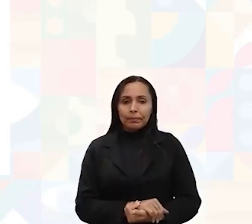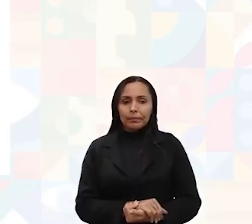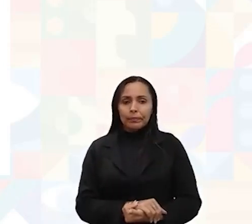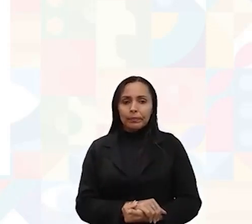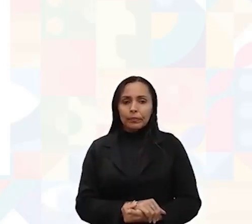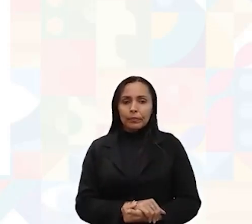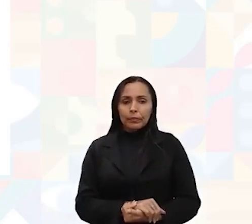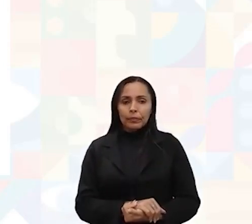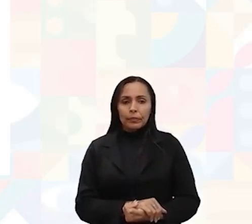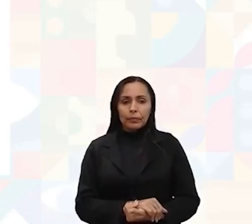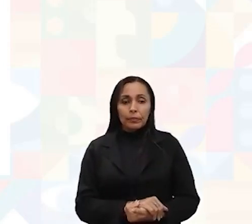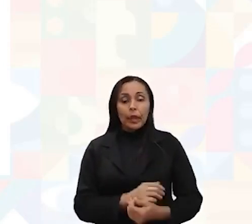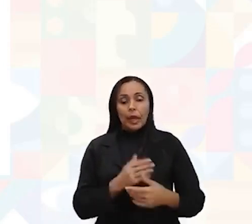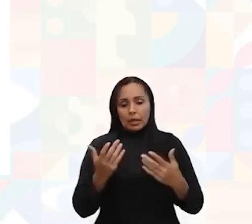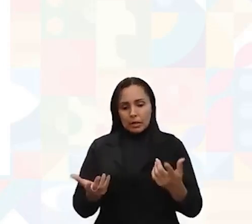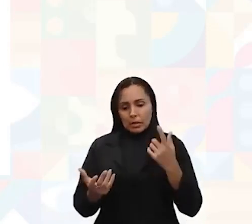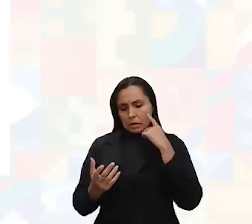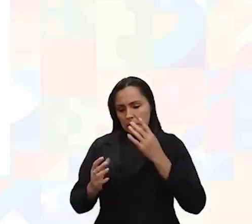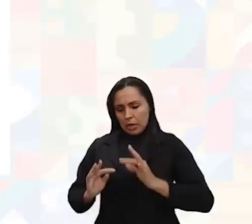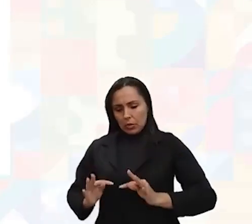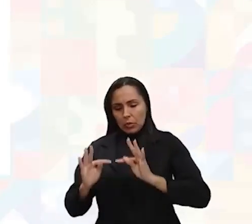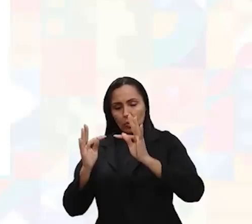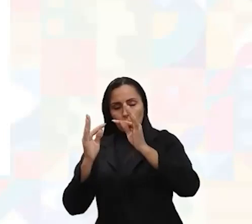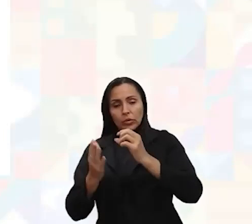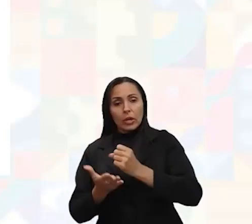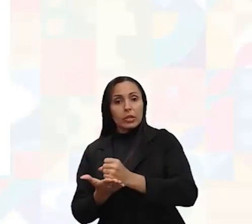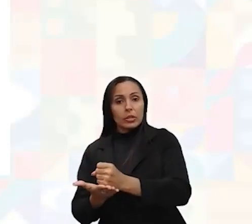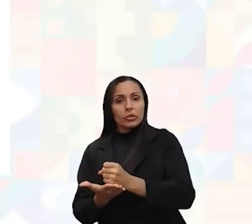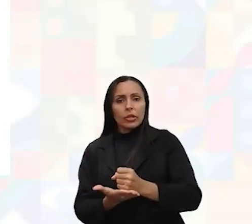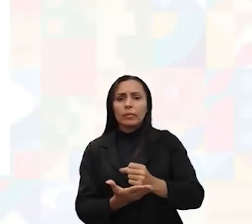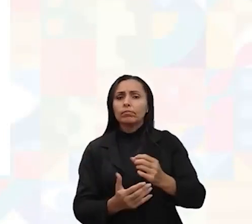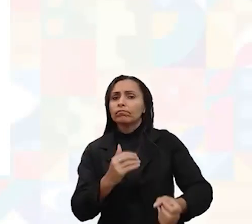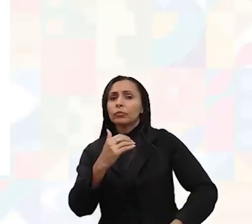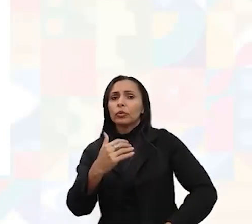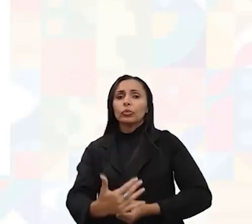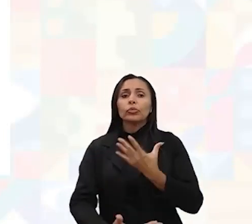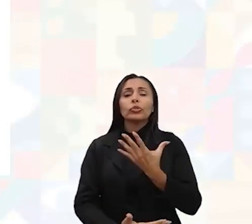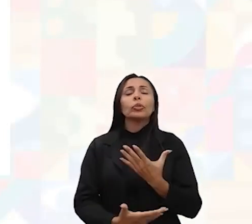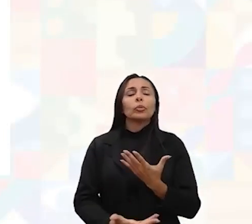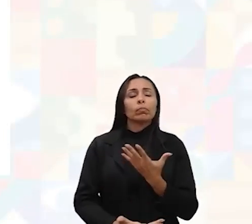E a tecnologia assistiva, ela surgiu de forma,